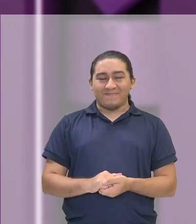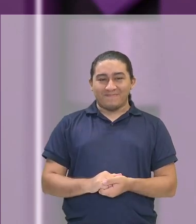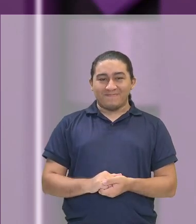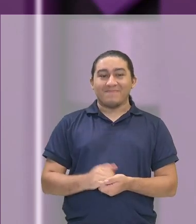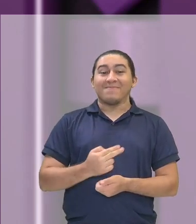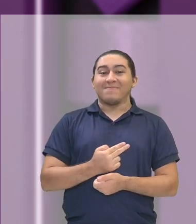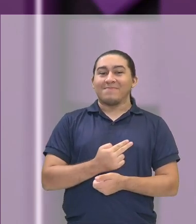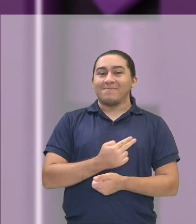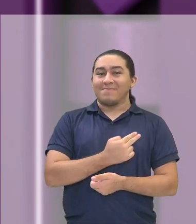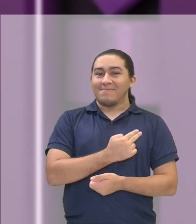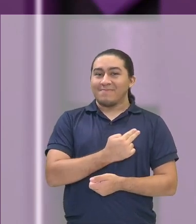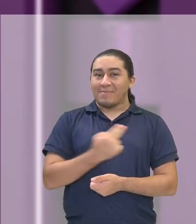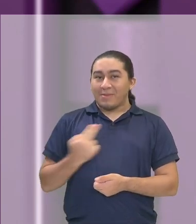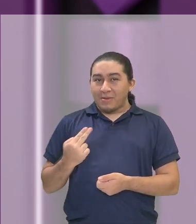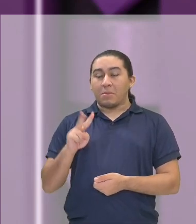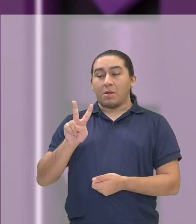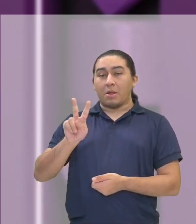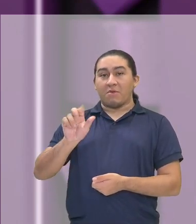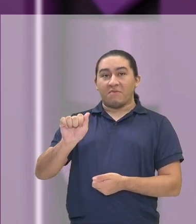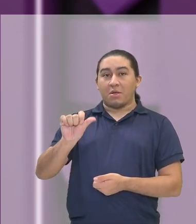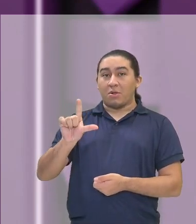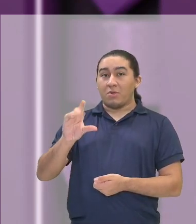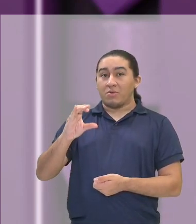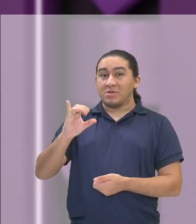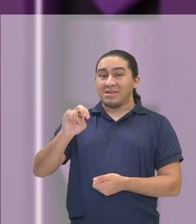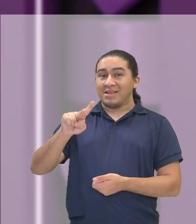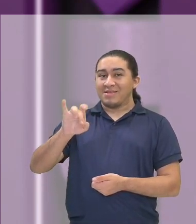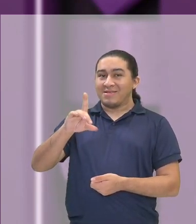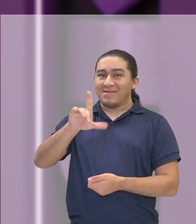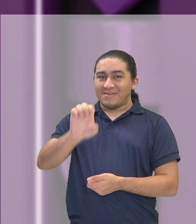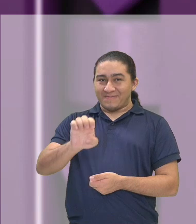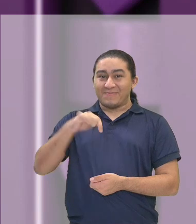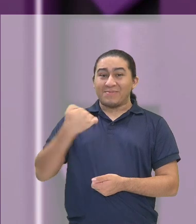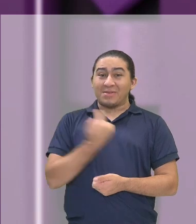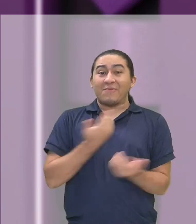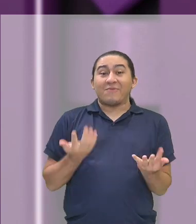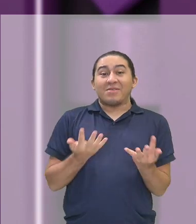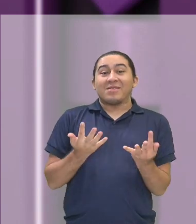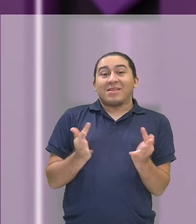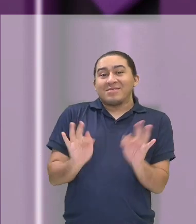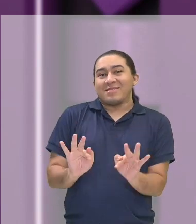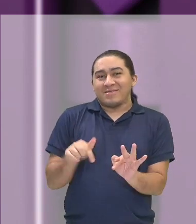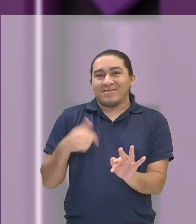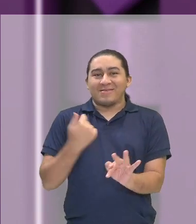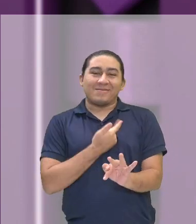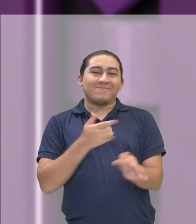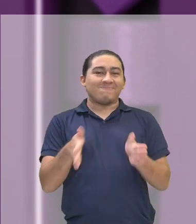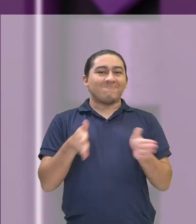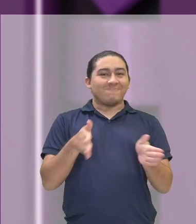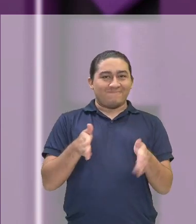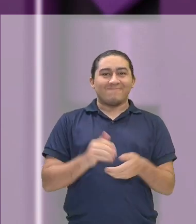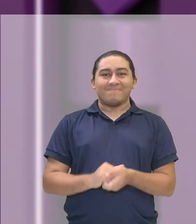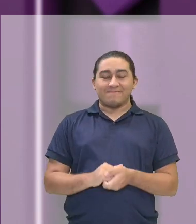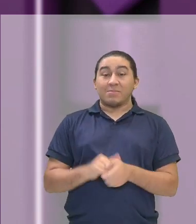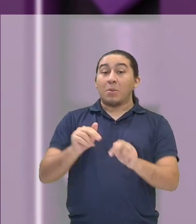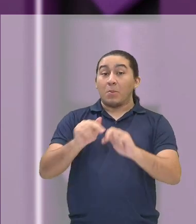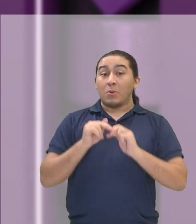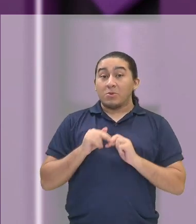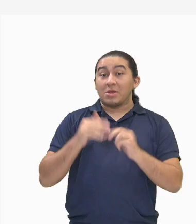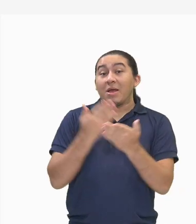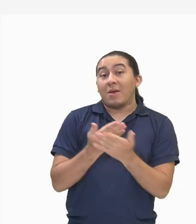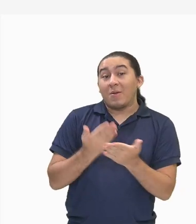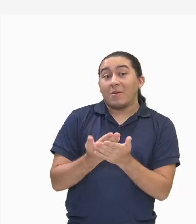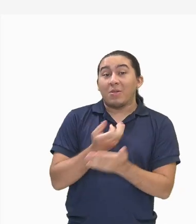com vocês, professora Valcineide Malta. E estamos finalizando a nossa unidade 2. Por isso que nessa aula de